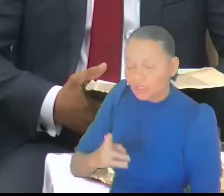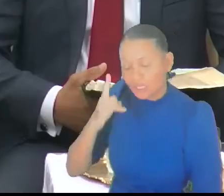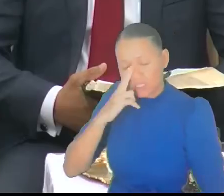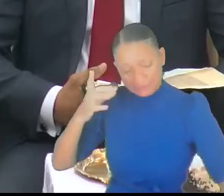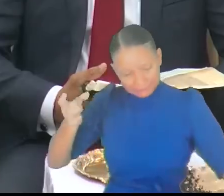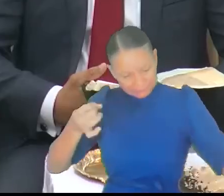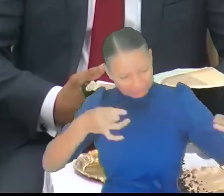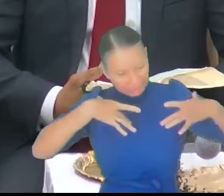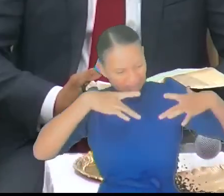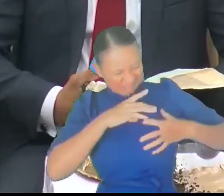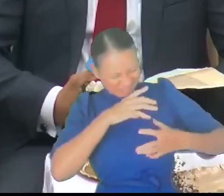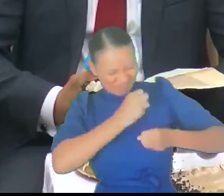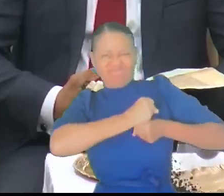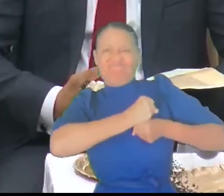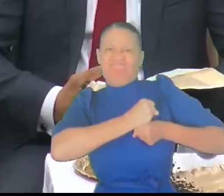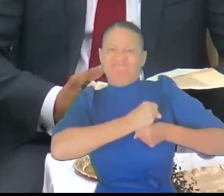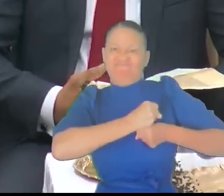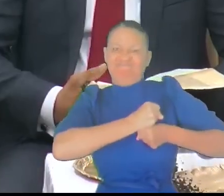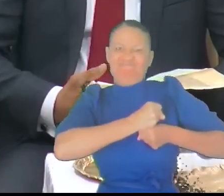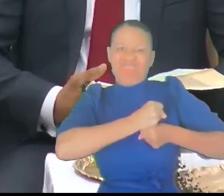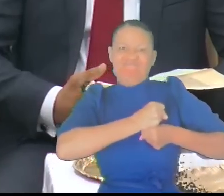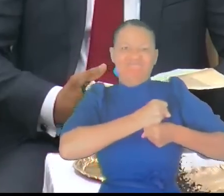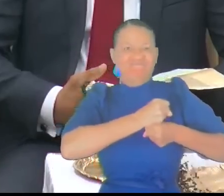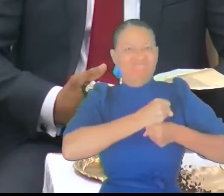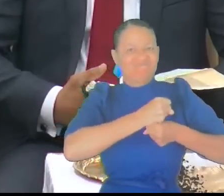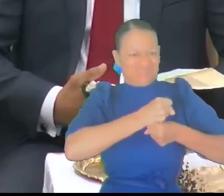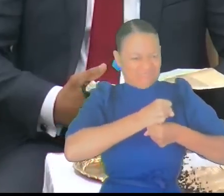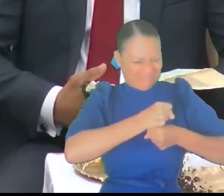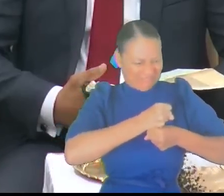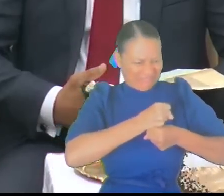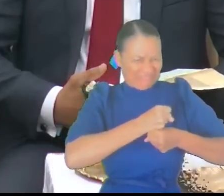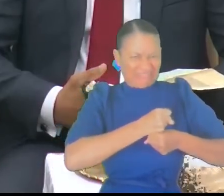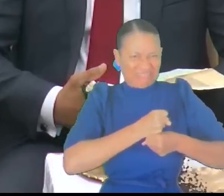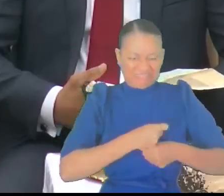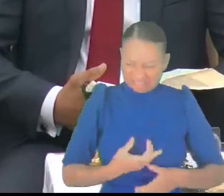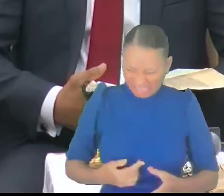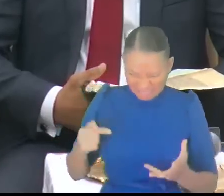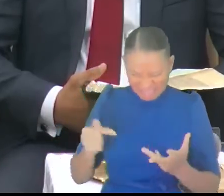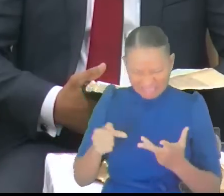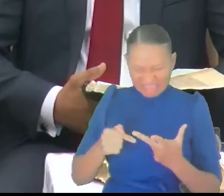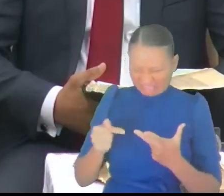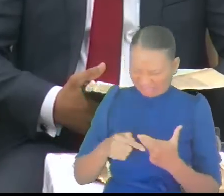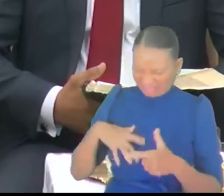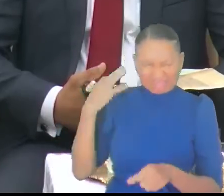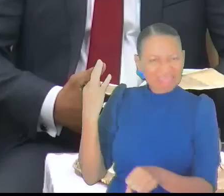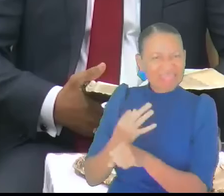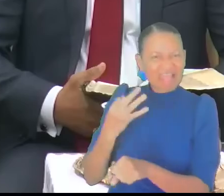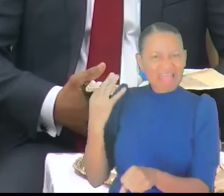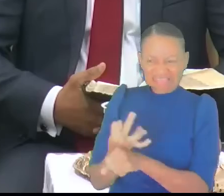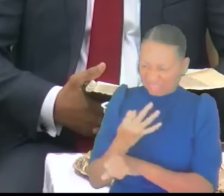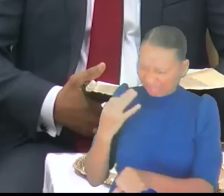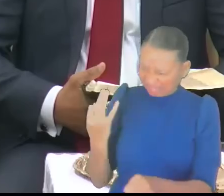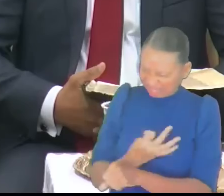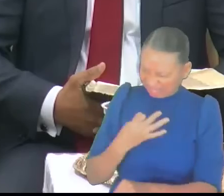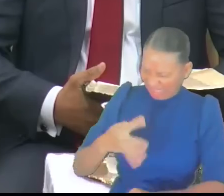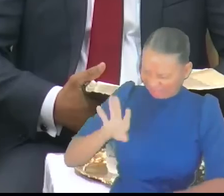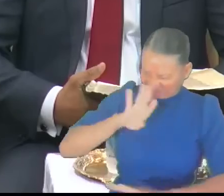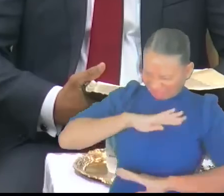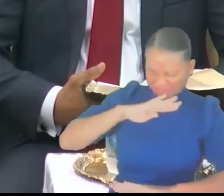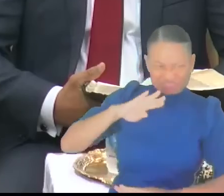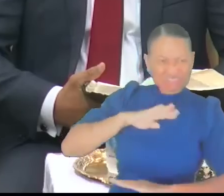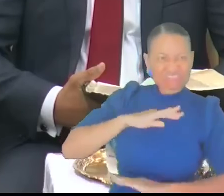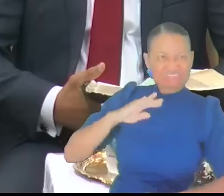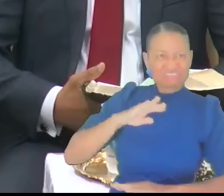do que a luz. Aleluia, aleluia. É tanto pantim, é tanta munganga. Isso é